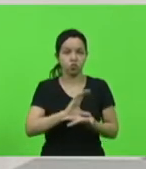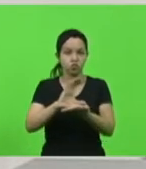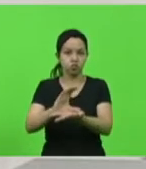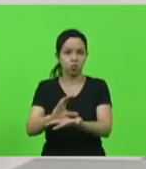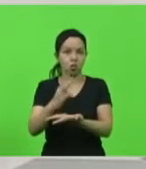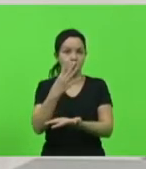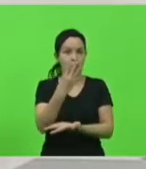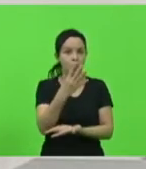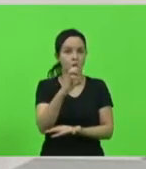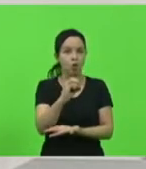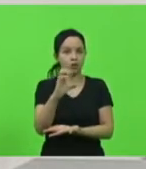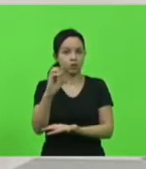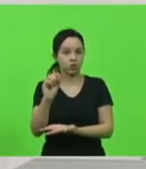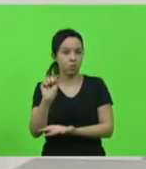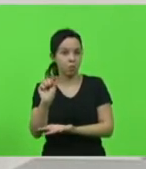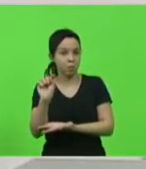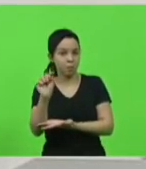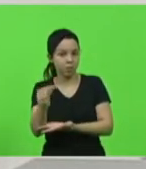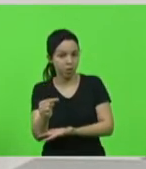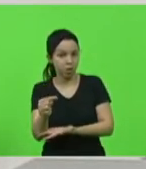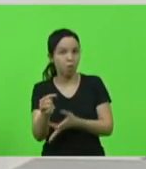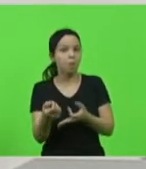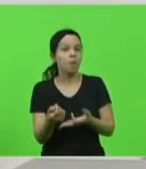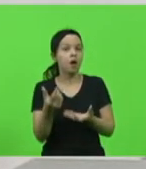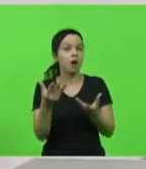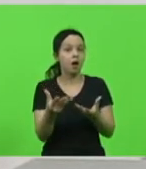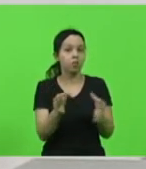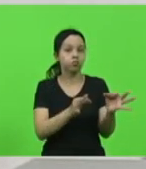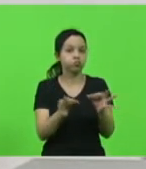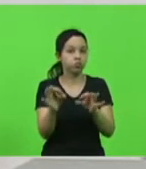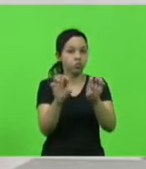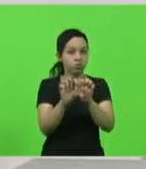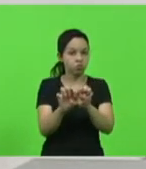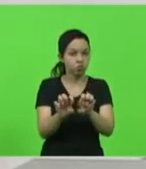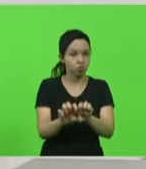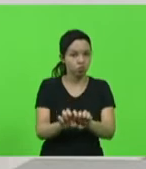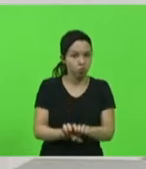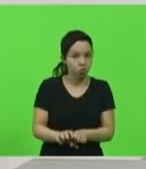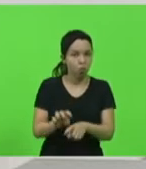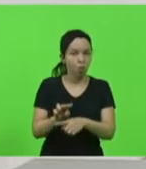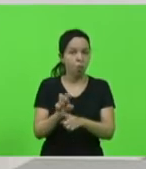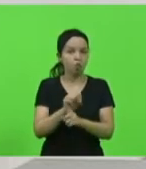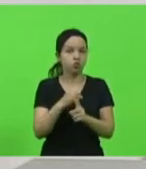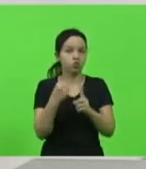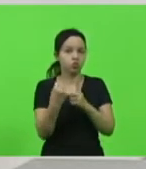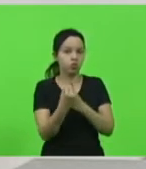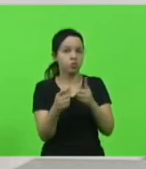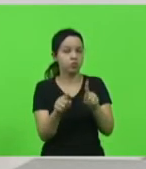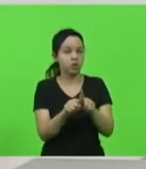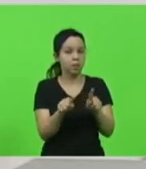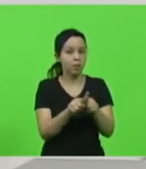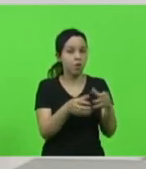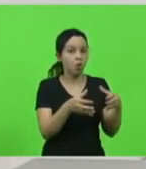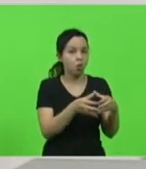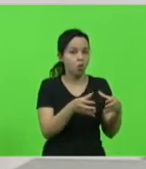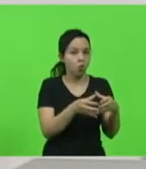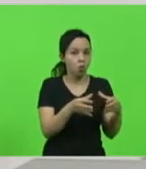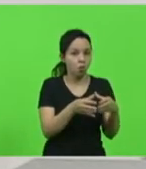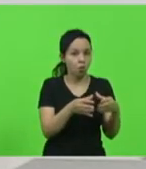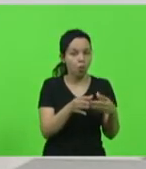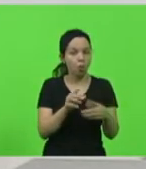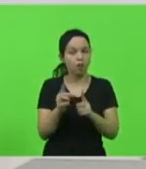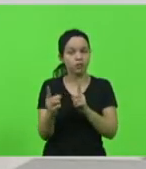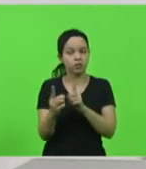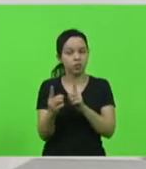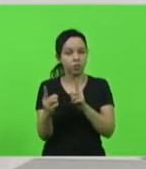para a estruturação do Observatório Social e da rede de atendimento à Lei Maria da